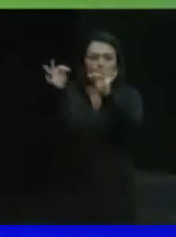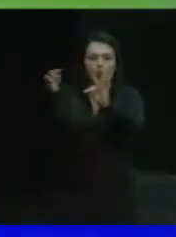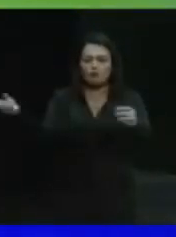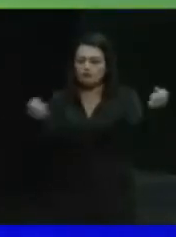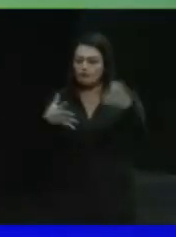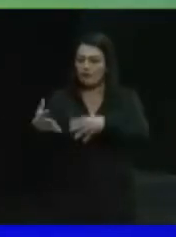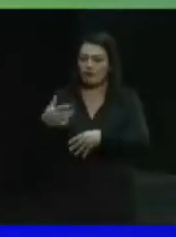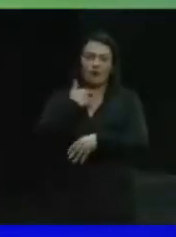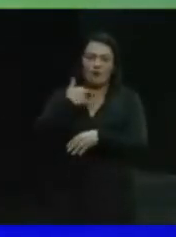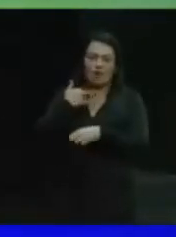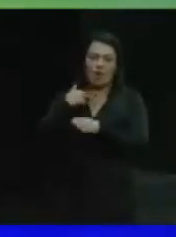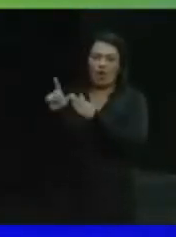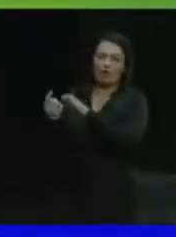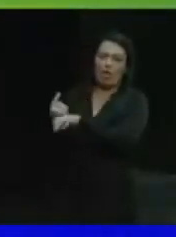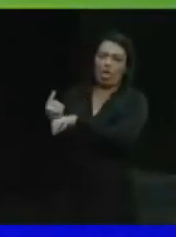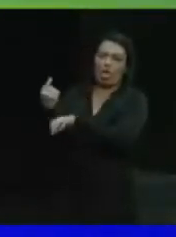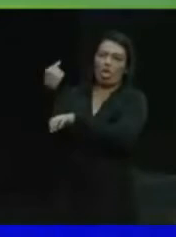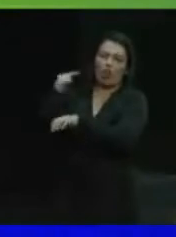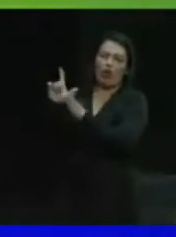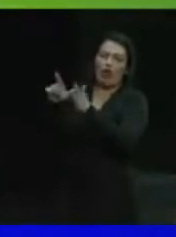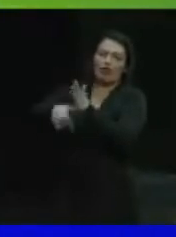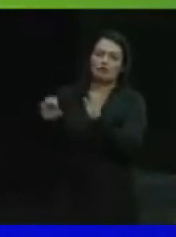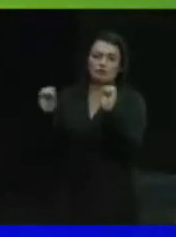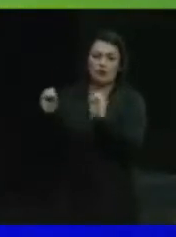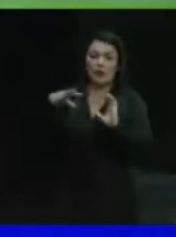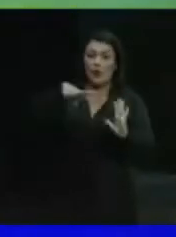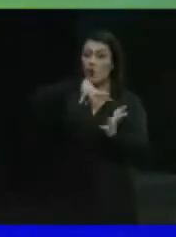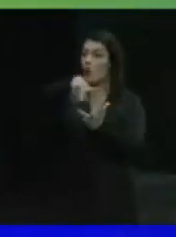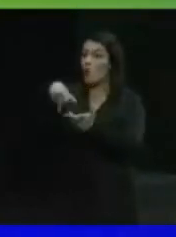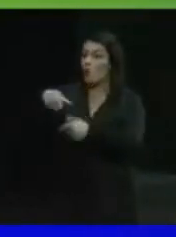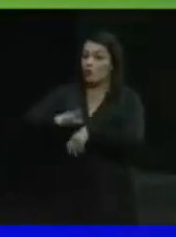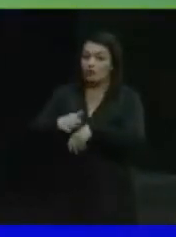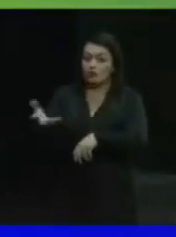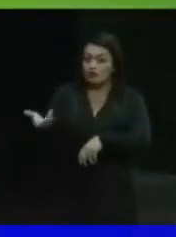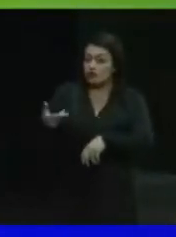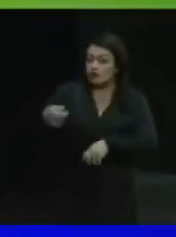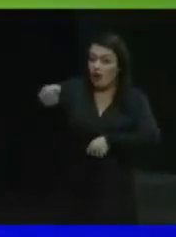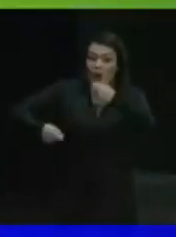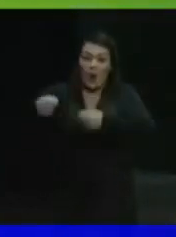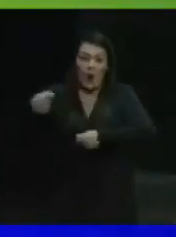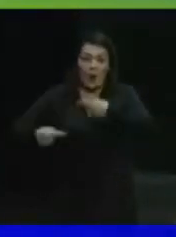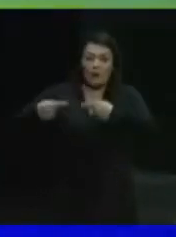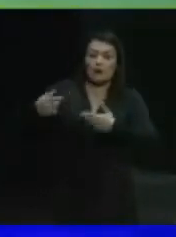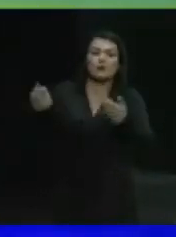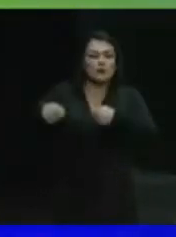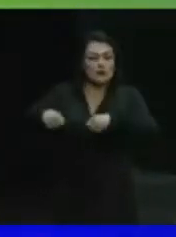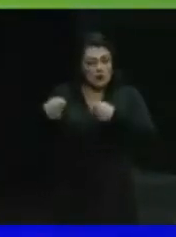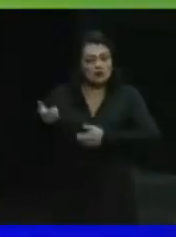ficar para trás nesse mundo cada vez mais dinâmico e competitivo.